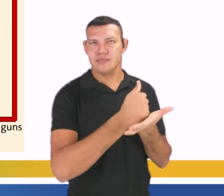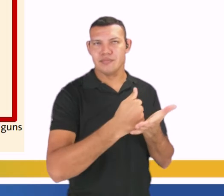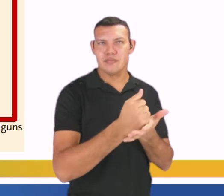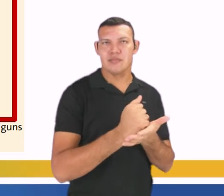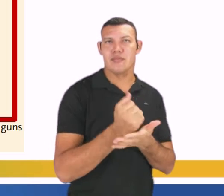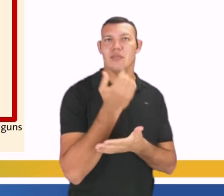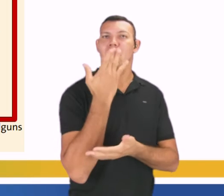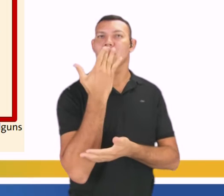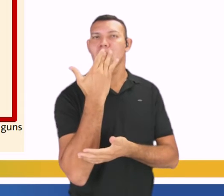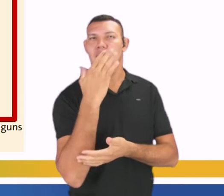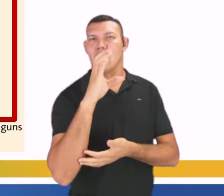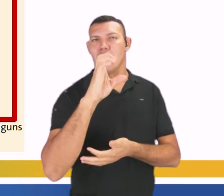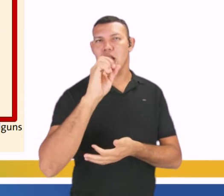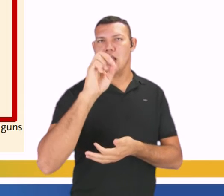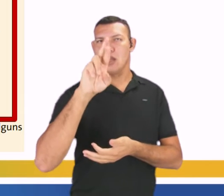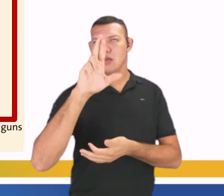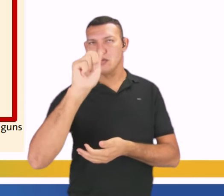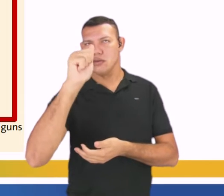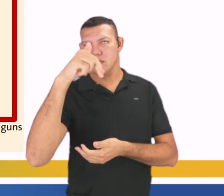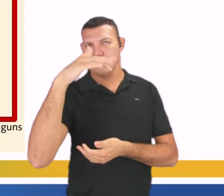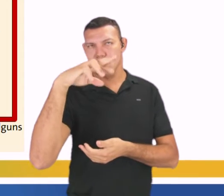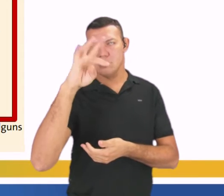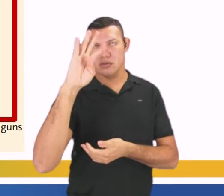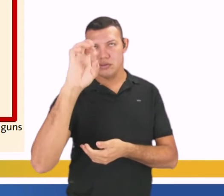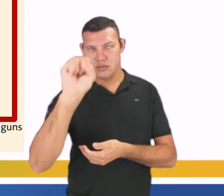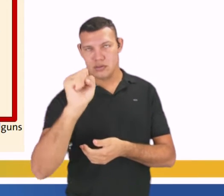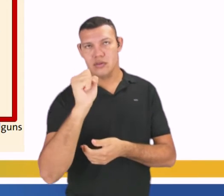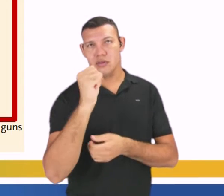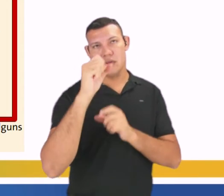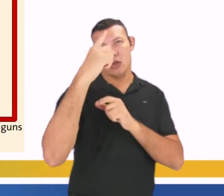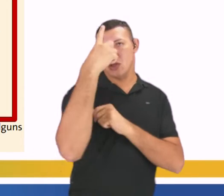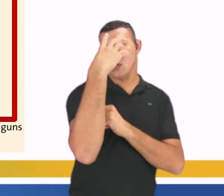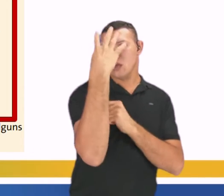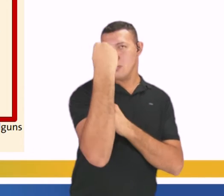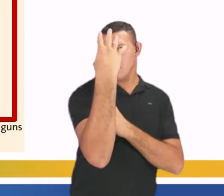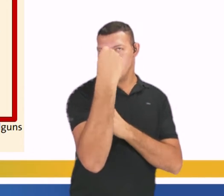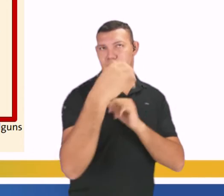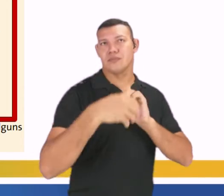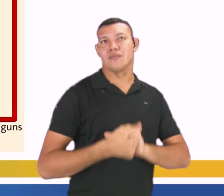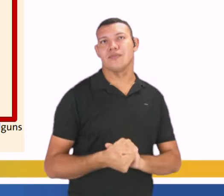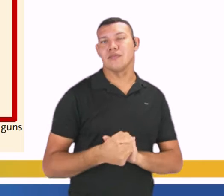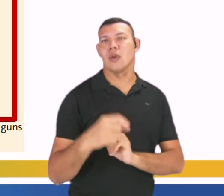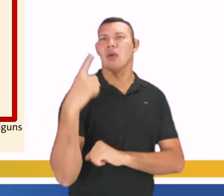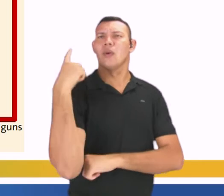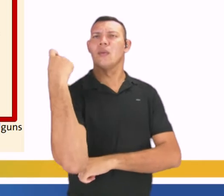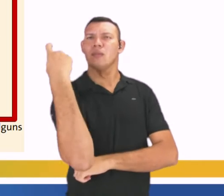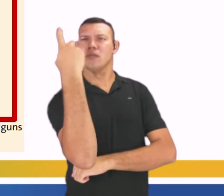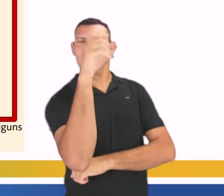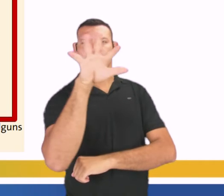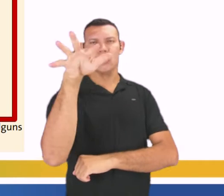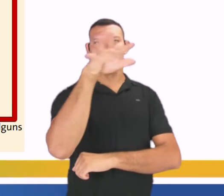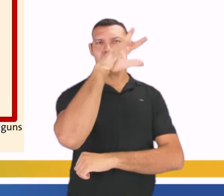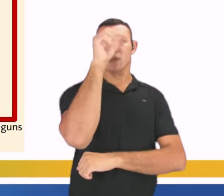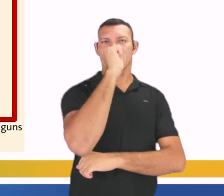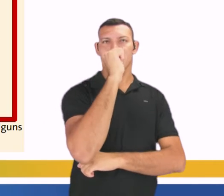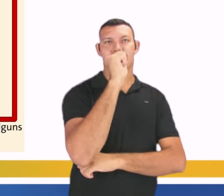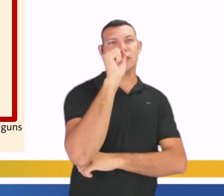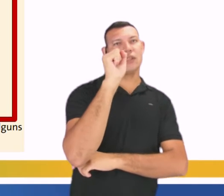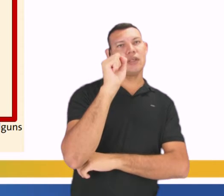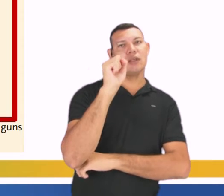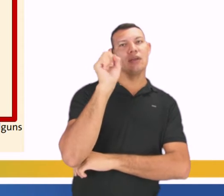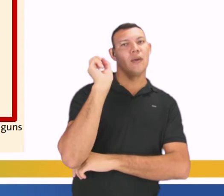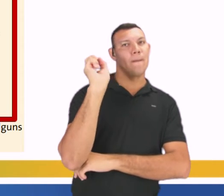corantes para fotografia, detergente, essências para perfumes,